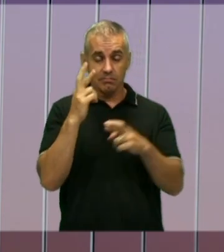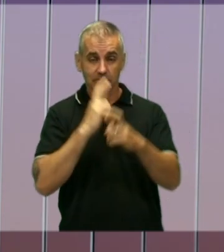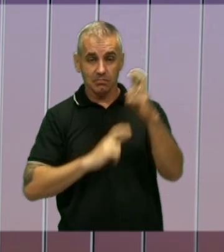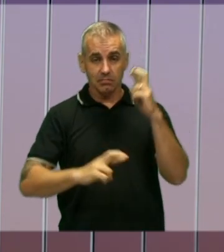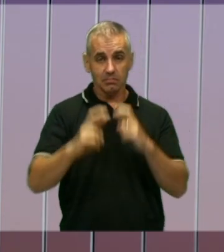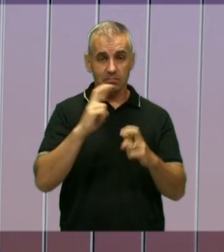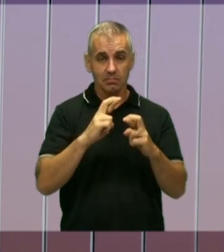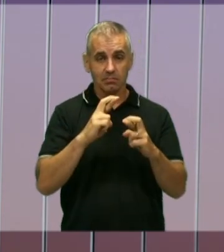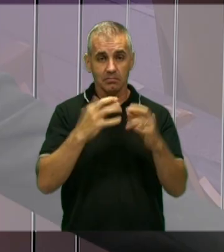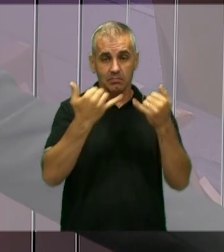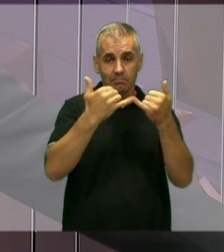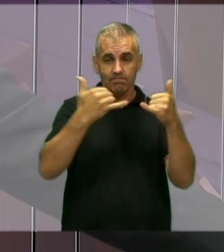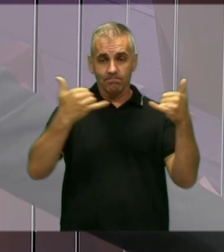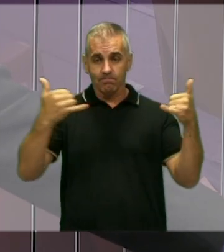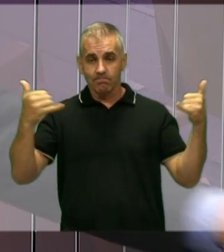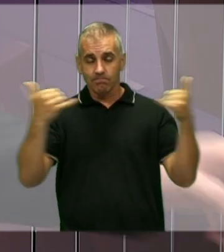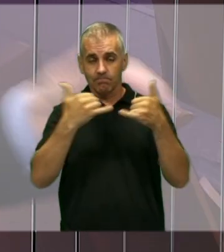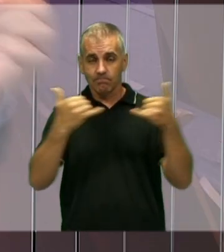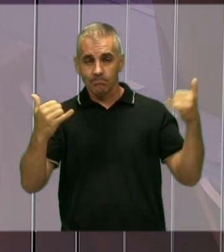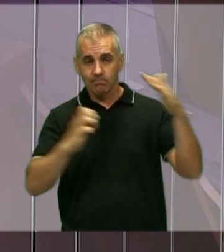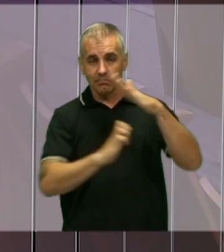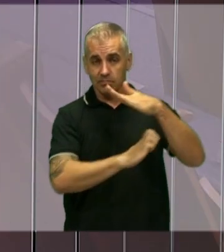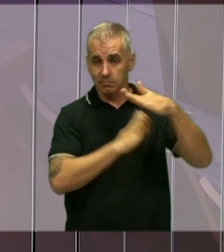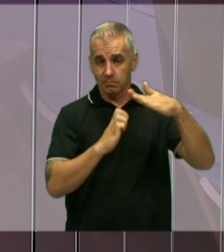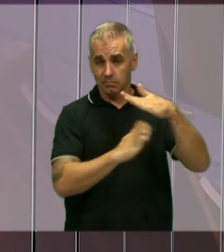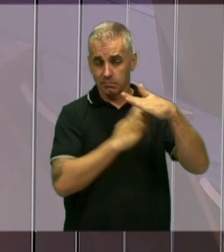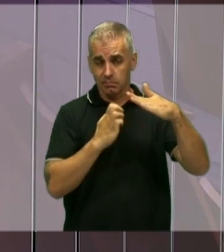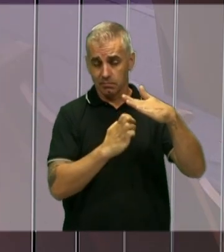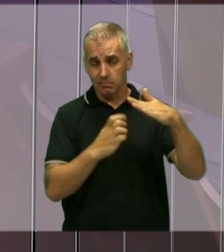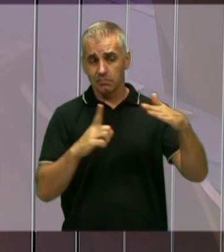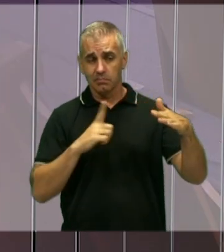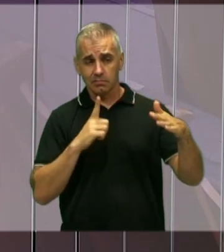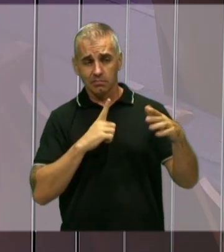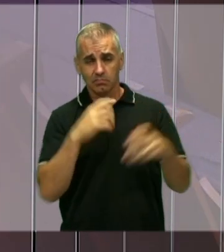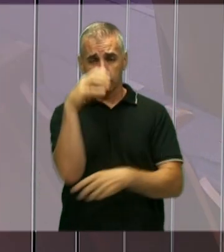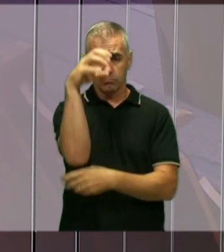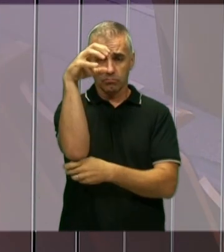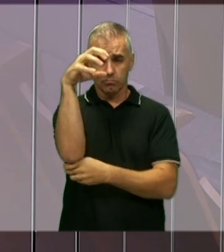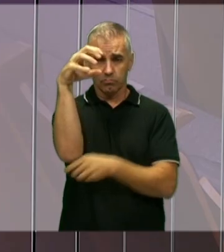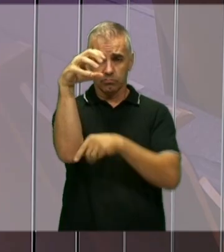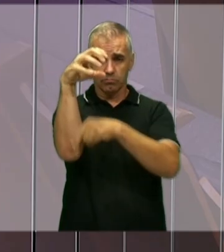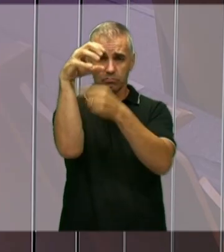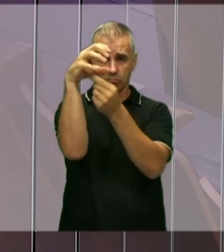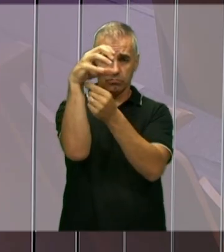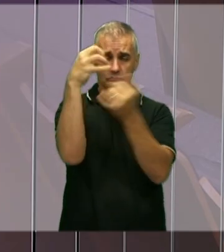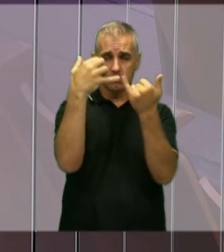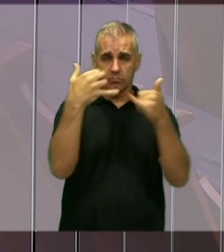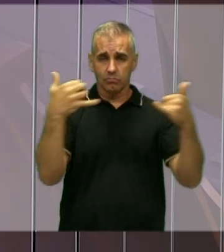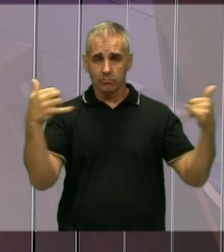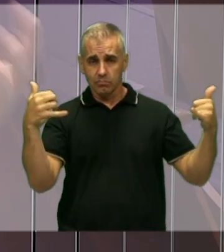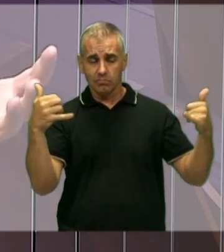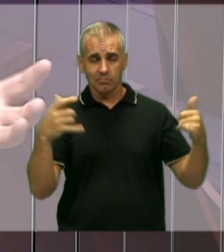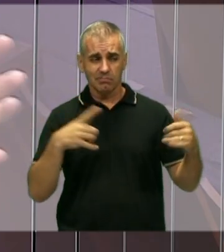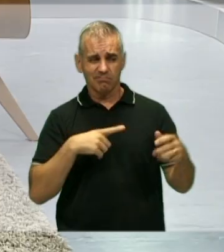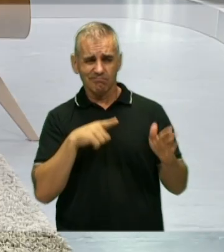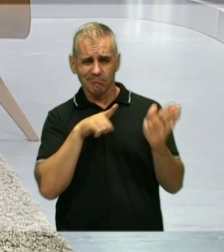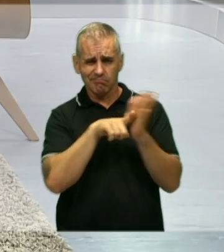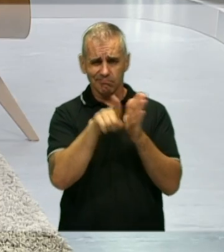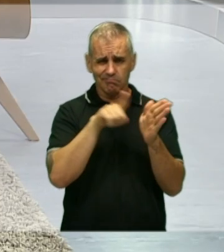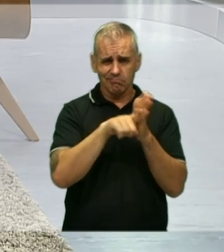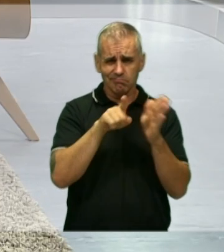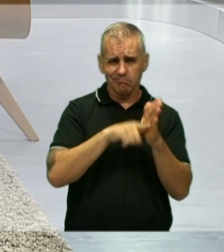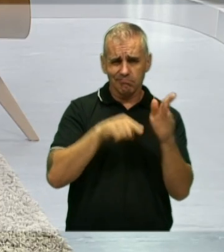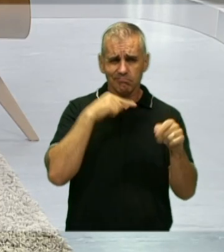fiação das empresas concessionárias que ocupam os postes da Celesc, vereador. São vários questionamentos a respeito